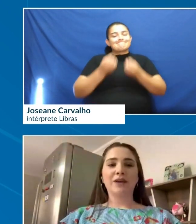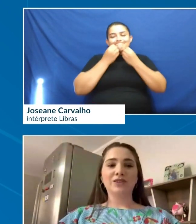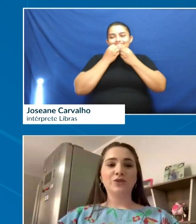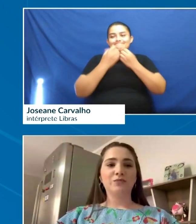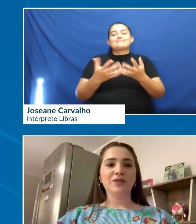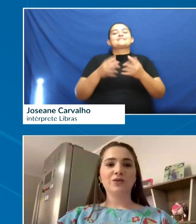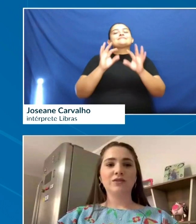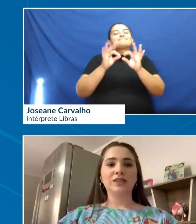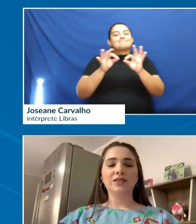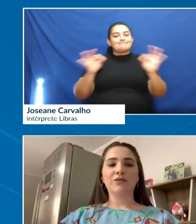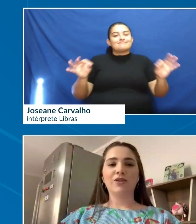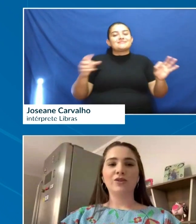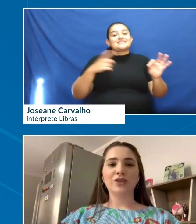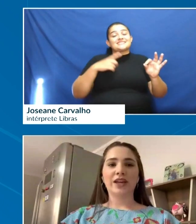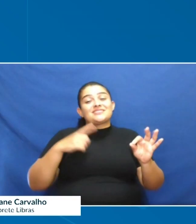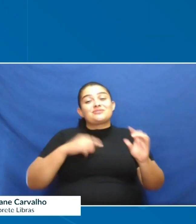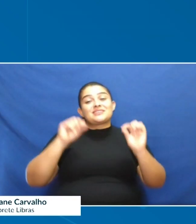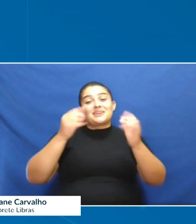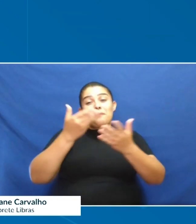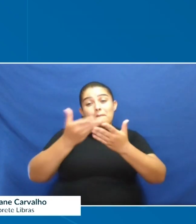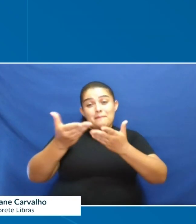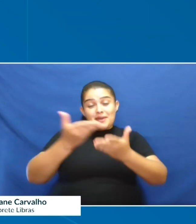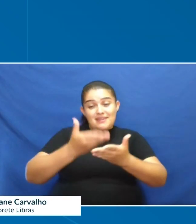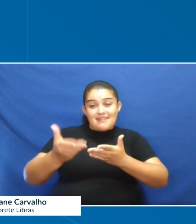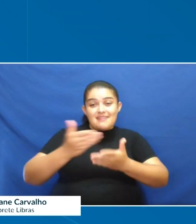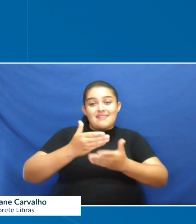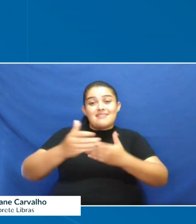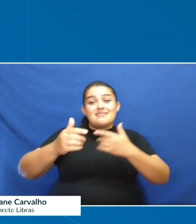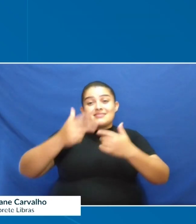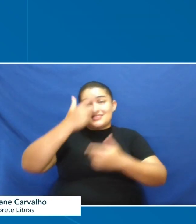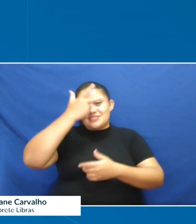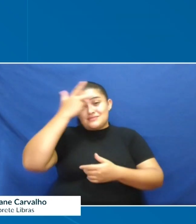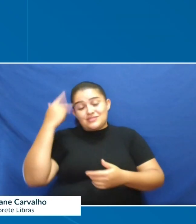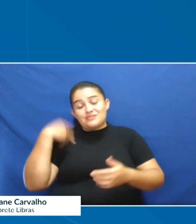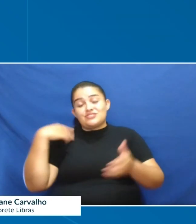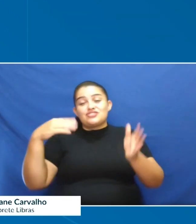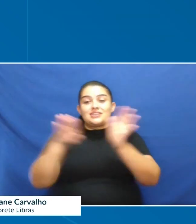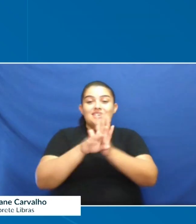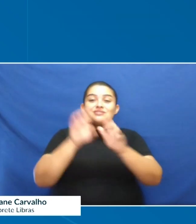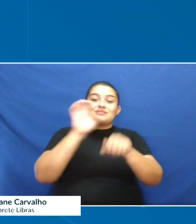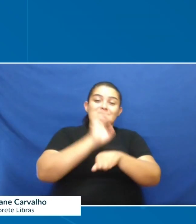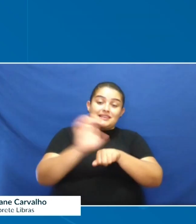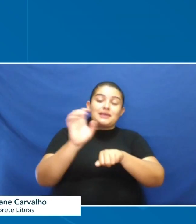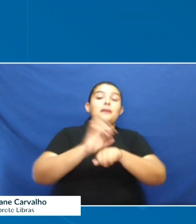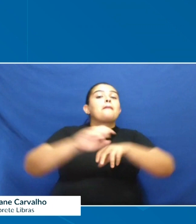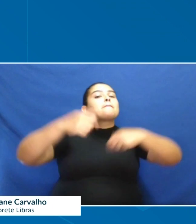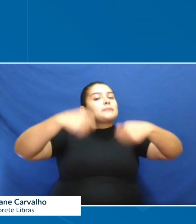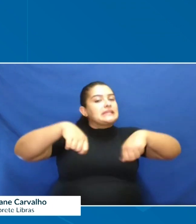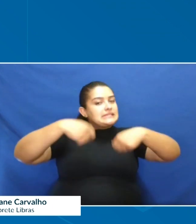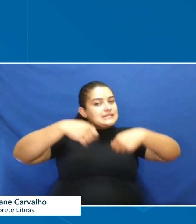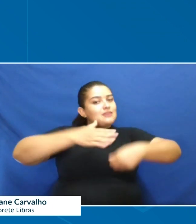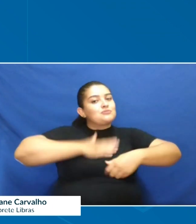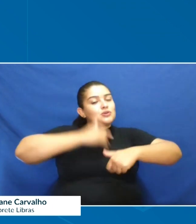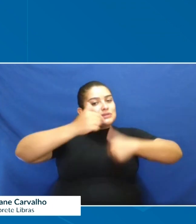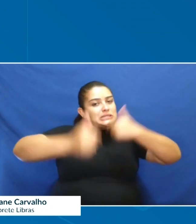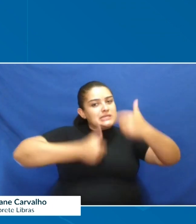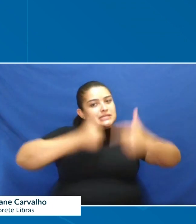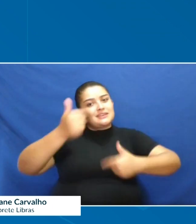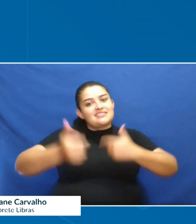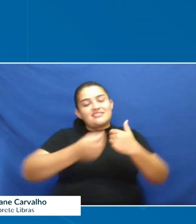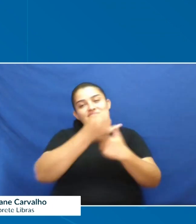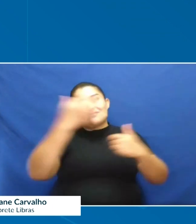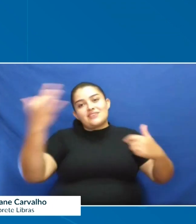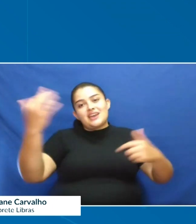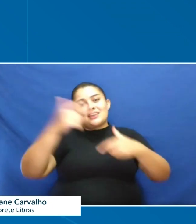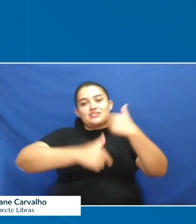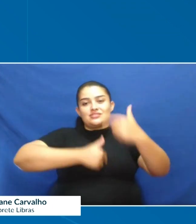teve muita baixa de pessoas, então quando eu cheguei para fazer o estágio, eles precisavam muito de mim. Então eles contaram comigo, assim, para fazer inúmeras coisas,